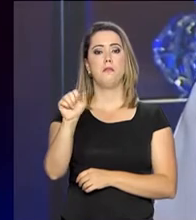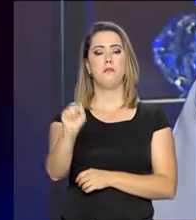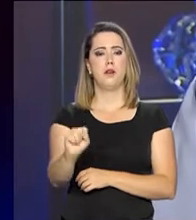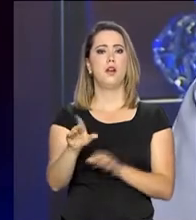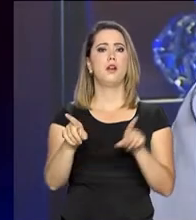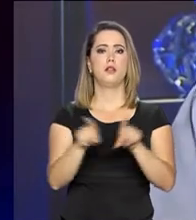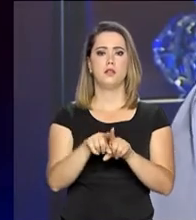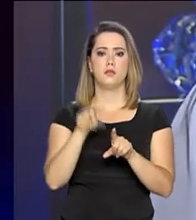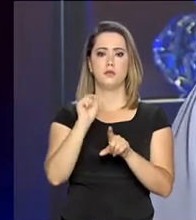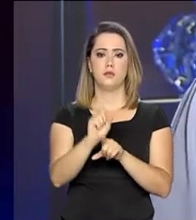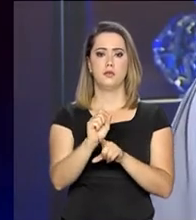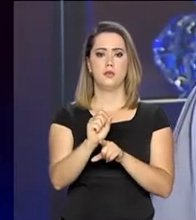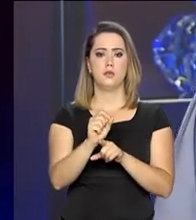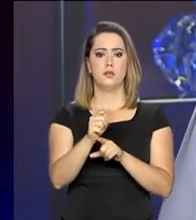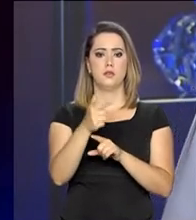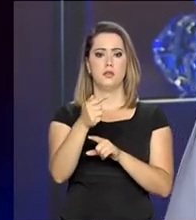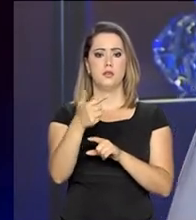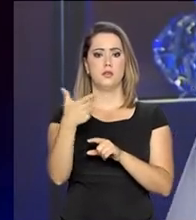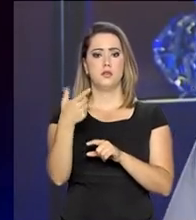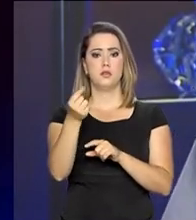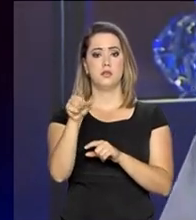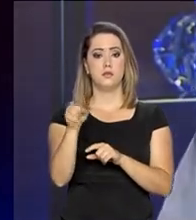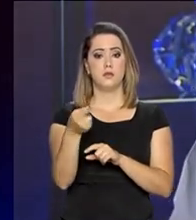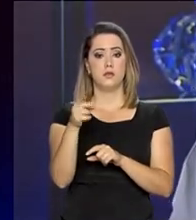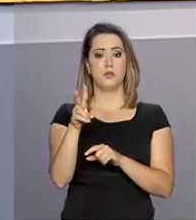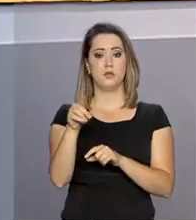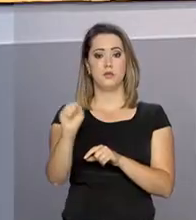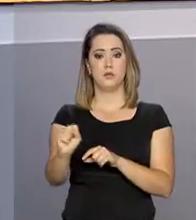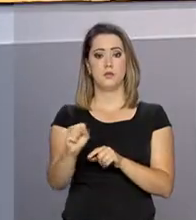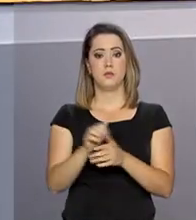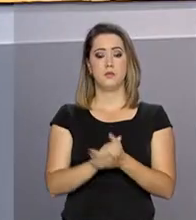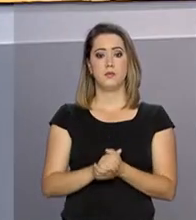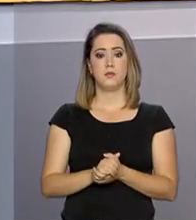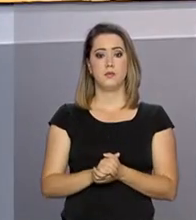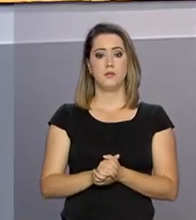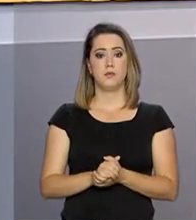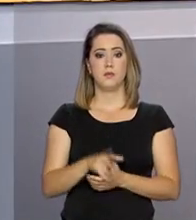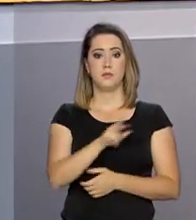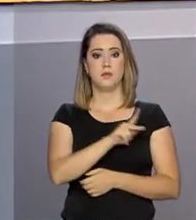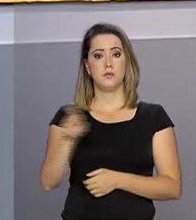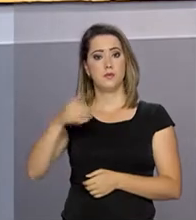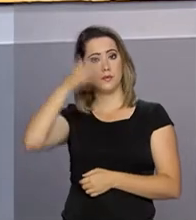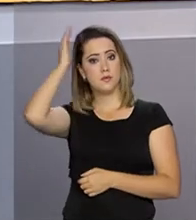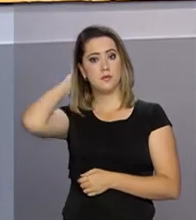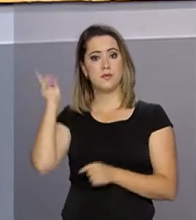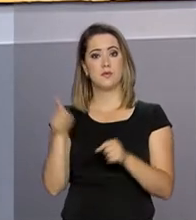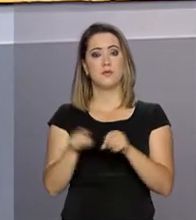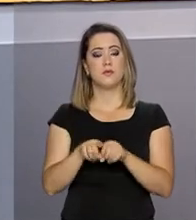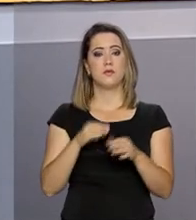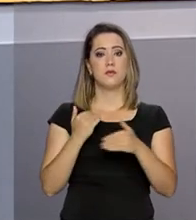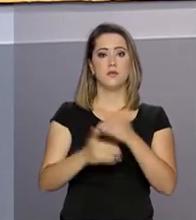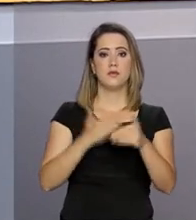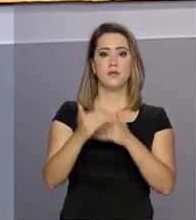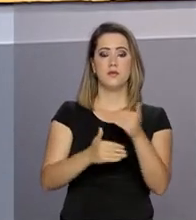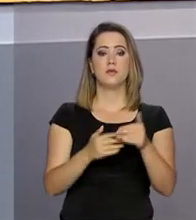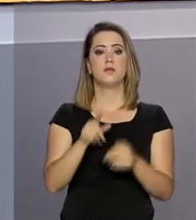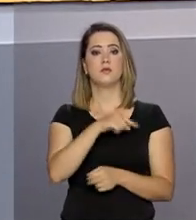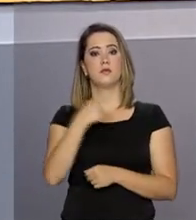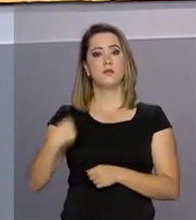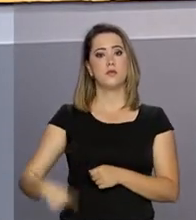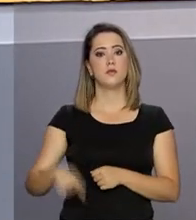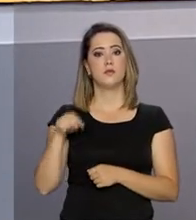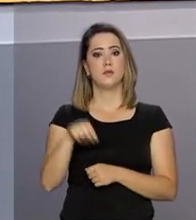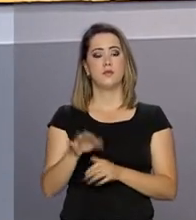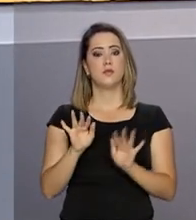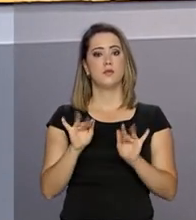720 é mil vagas o presidente michel temer continua na china este